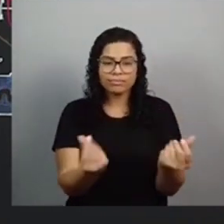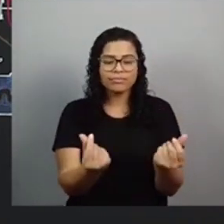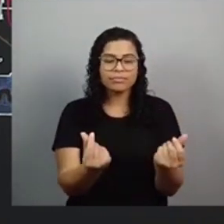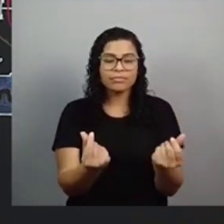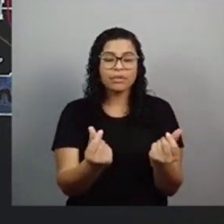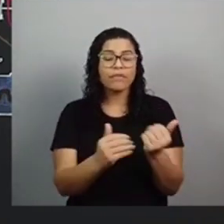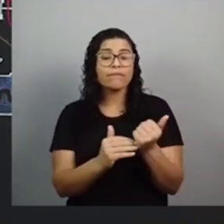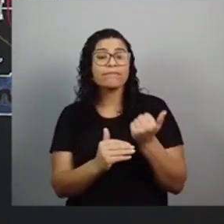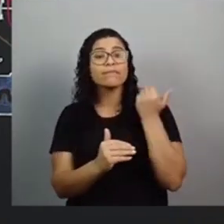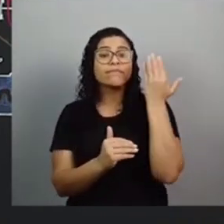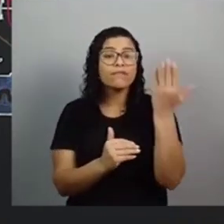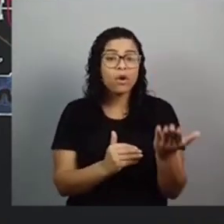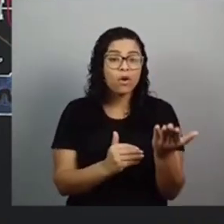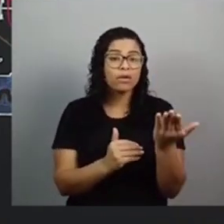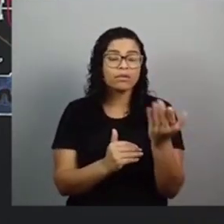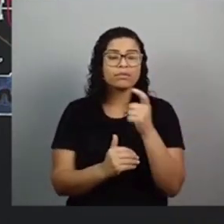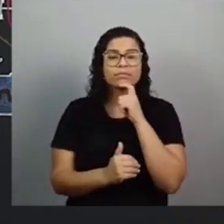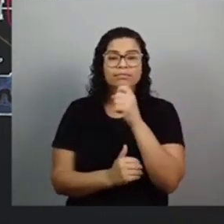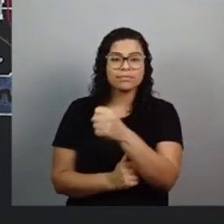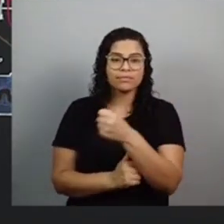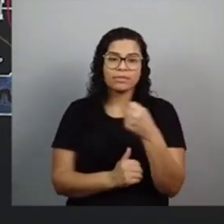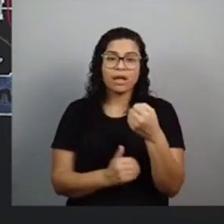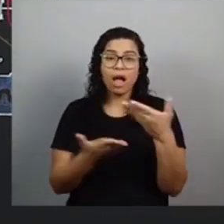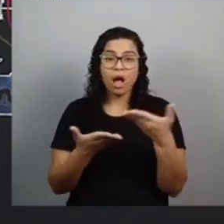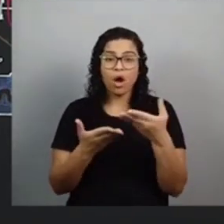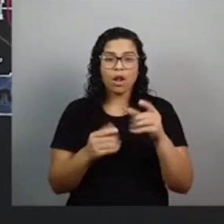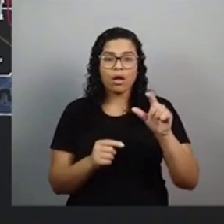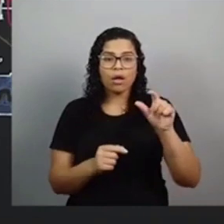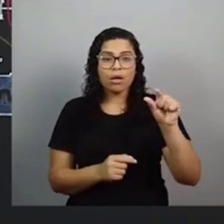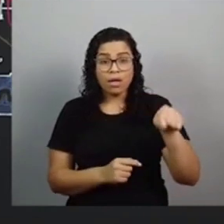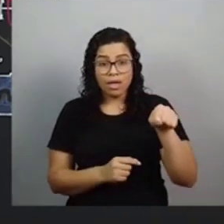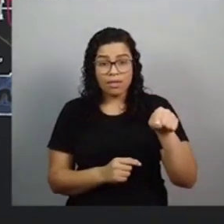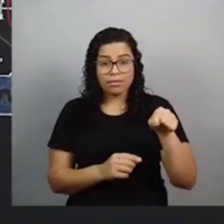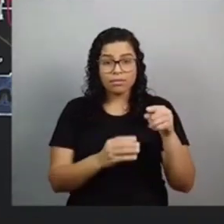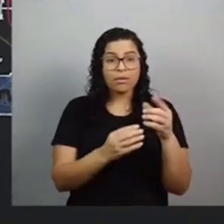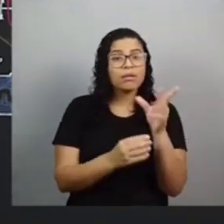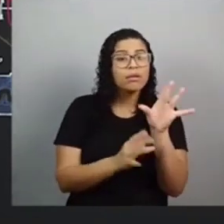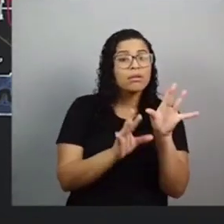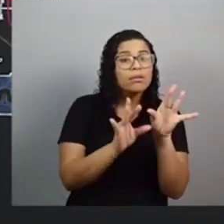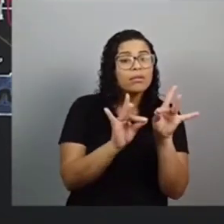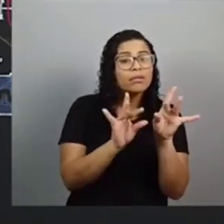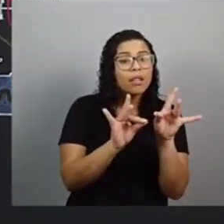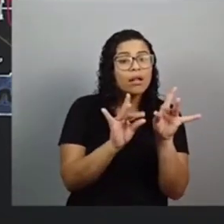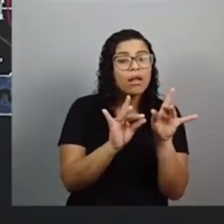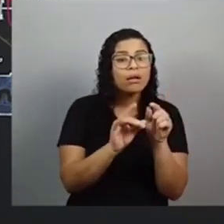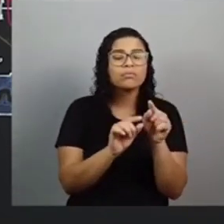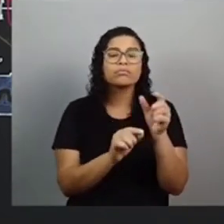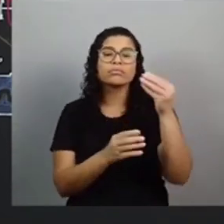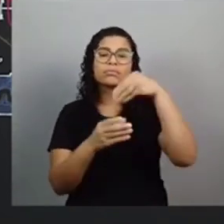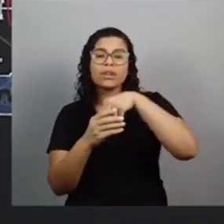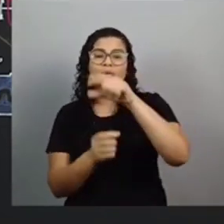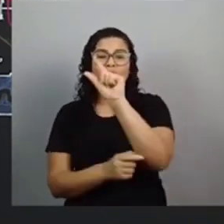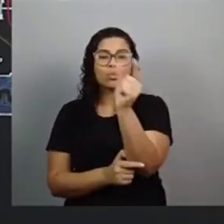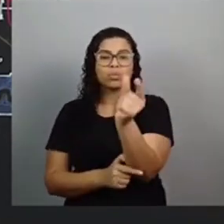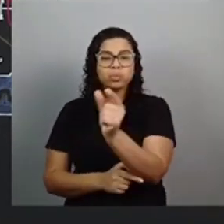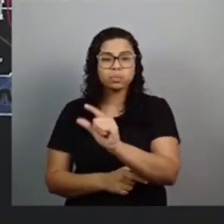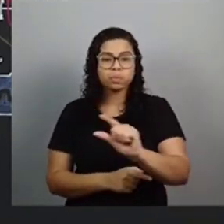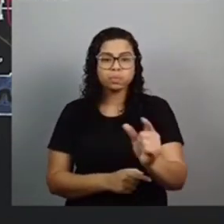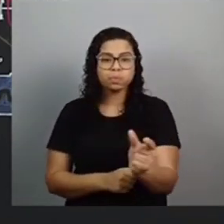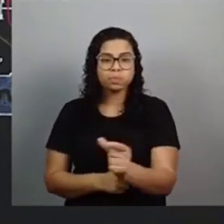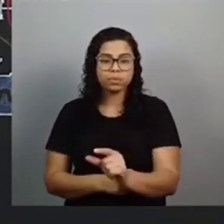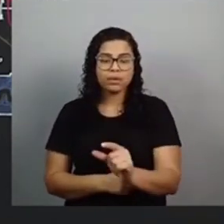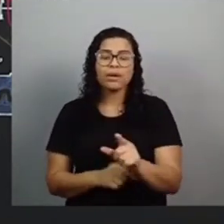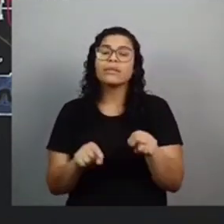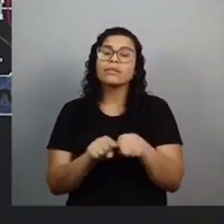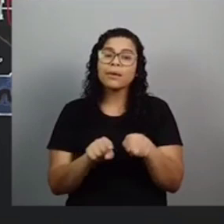ele então agora vai circular por dentro dele. Eu tenho então esses tubos para ele circular dentro da geladeira, dentro do